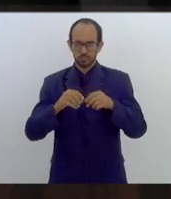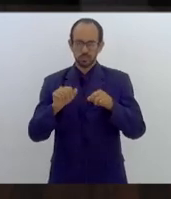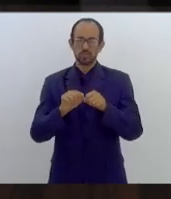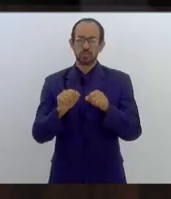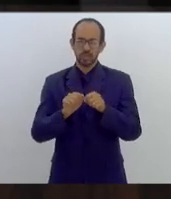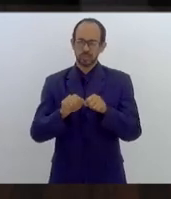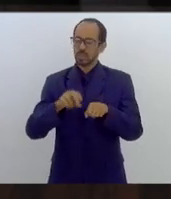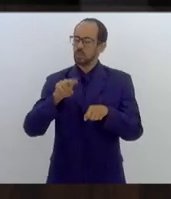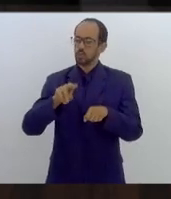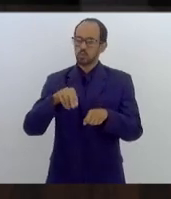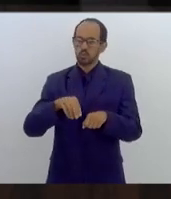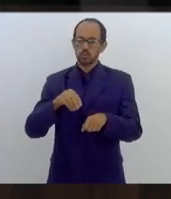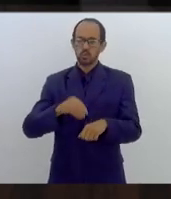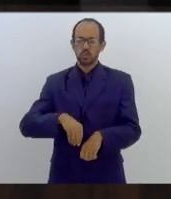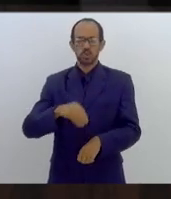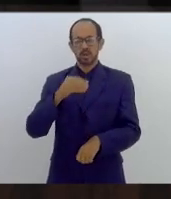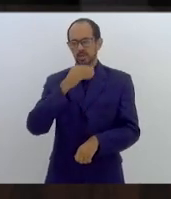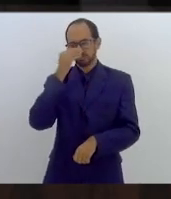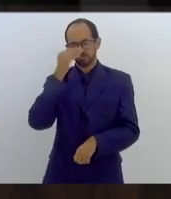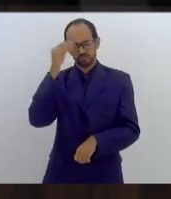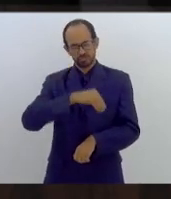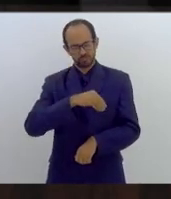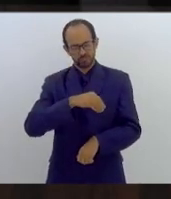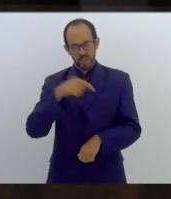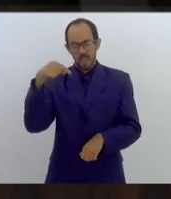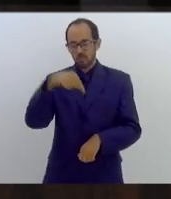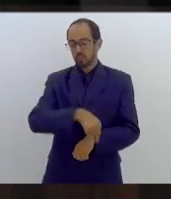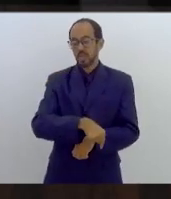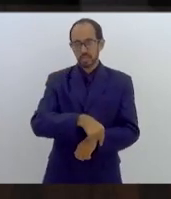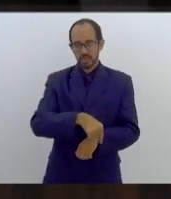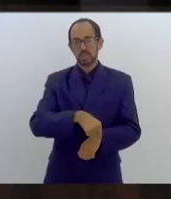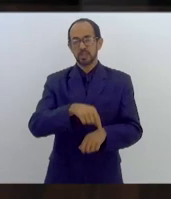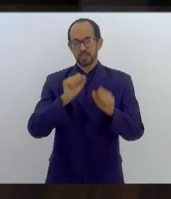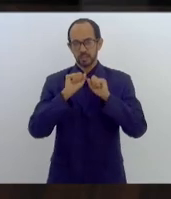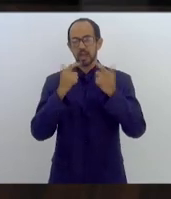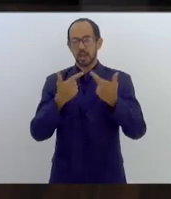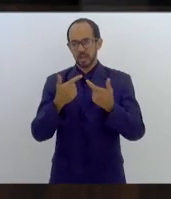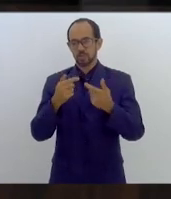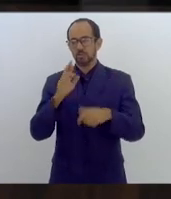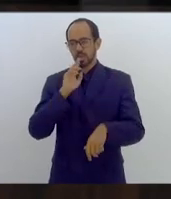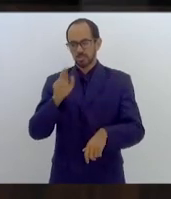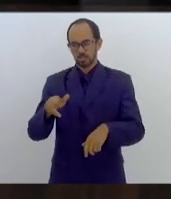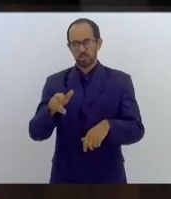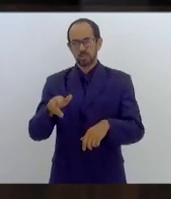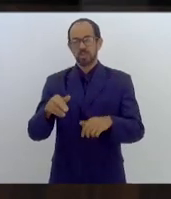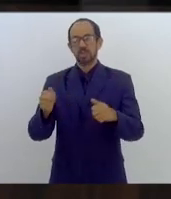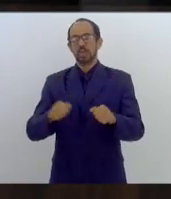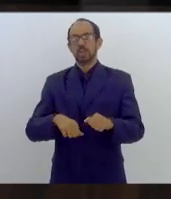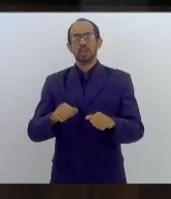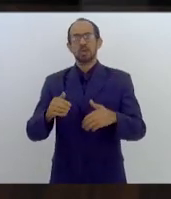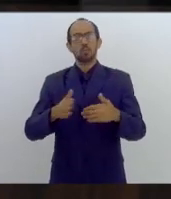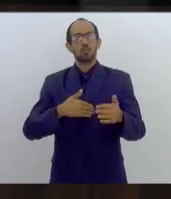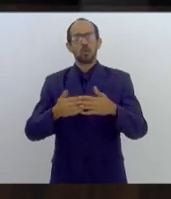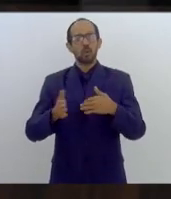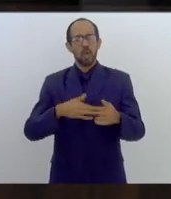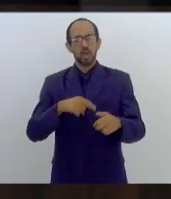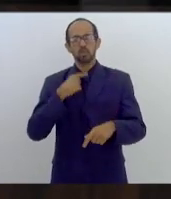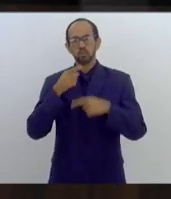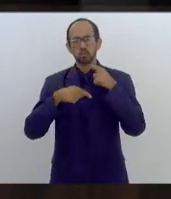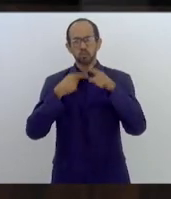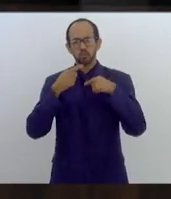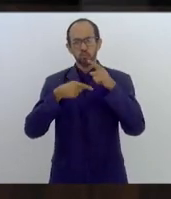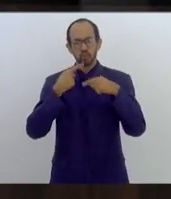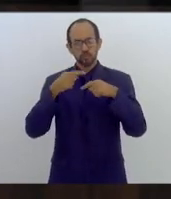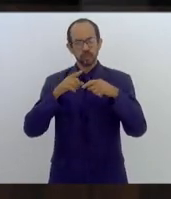três décadas em comparecer ao plenário para responder prontamente às questões de direito constitucional surgidas em meio ao